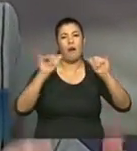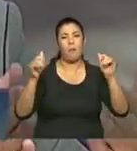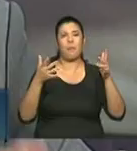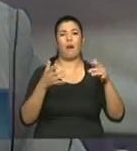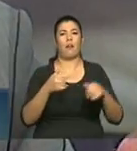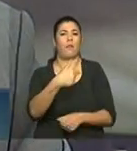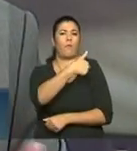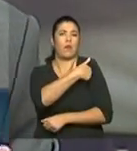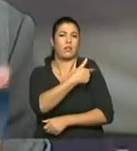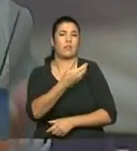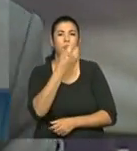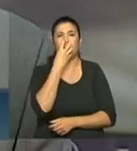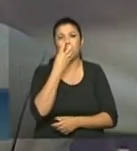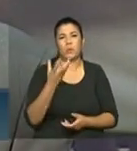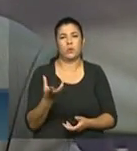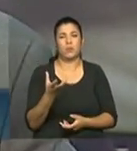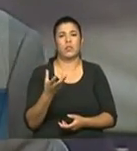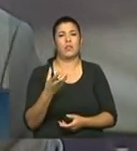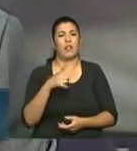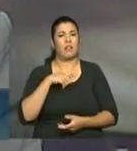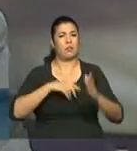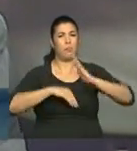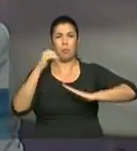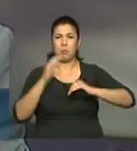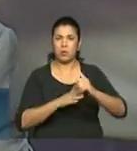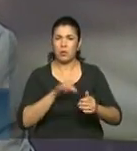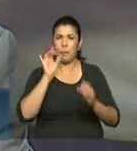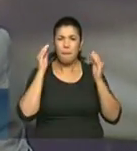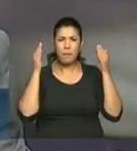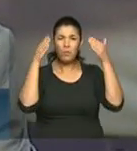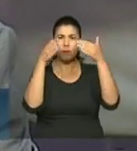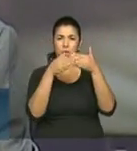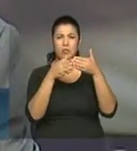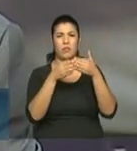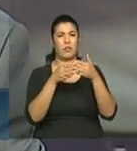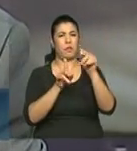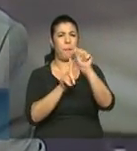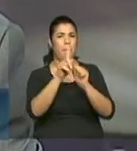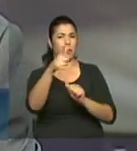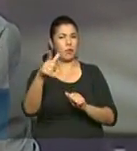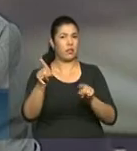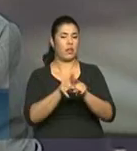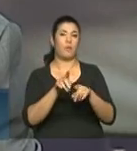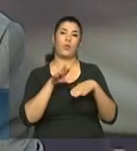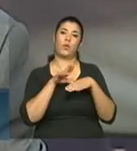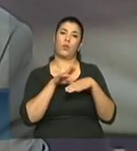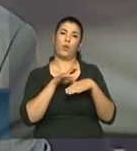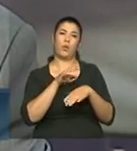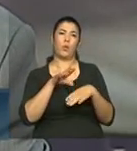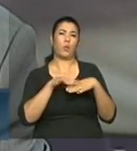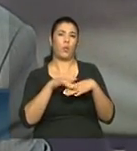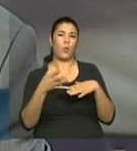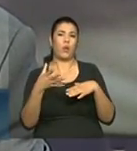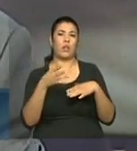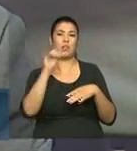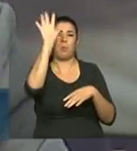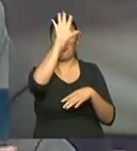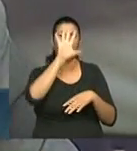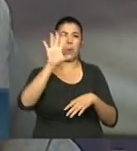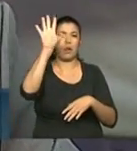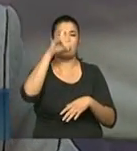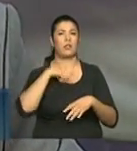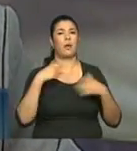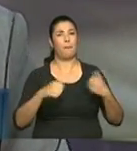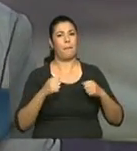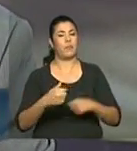mais adequado, mas não tem uma ação específica, a não ser enfermidades que objetivamente têm a ver com sazonalidade. Então, tem que